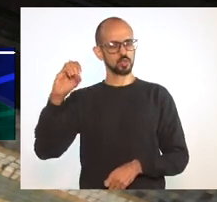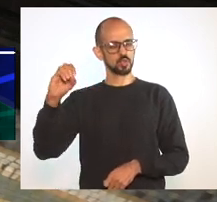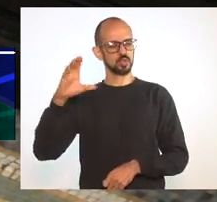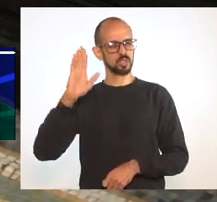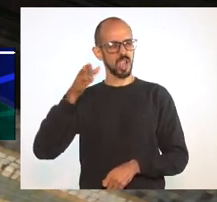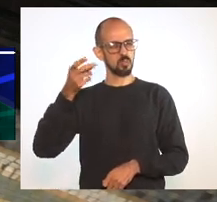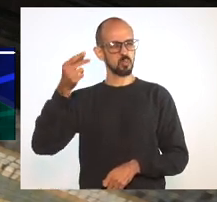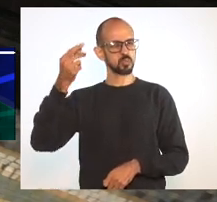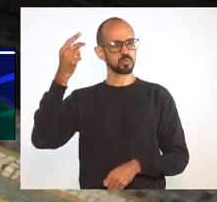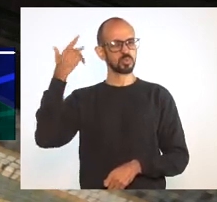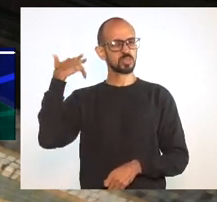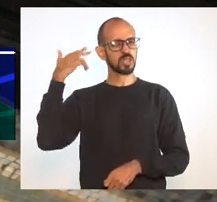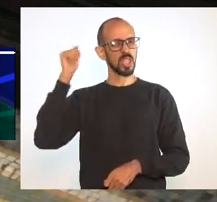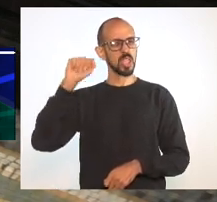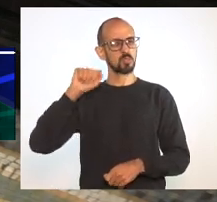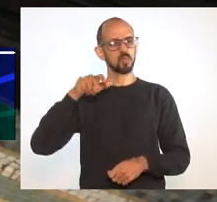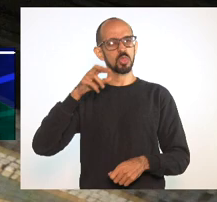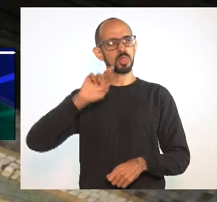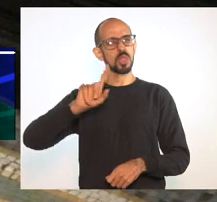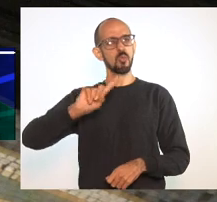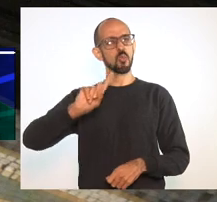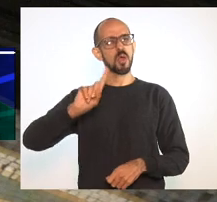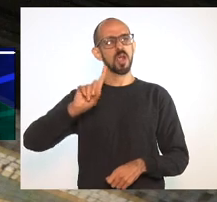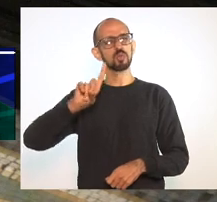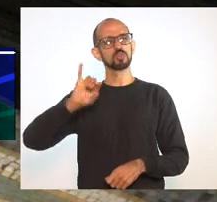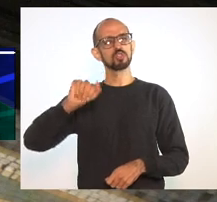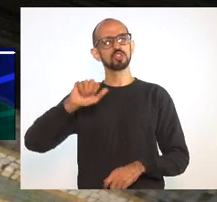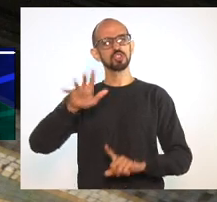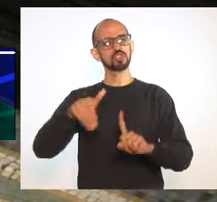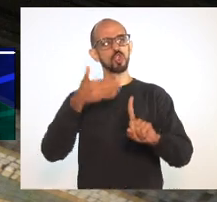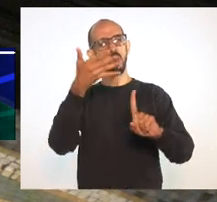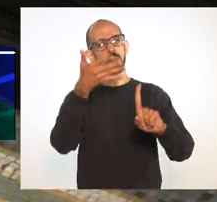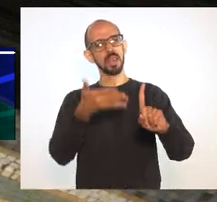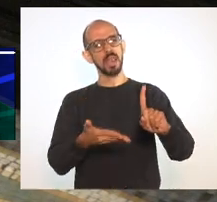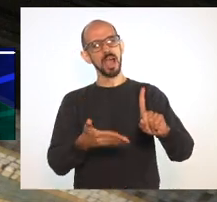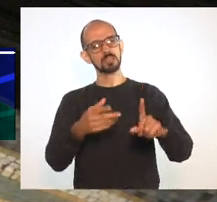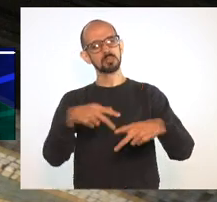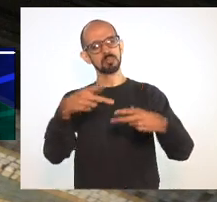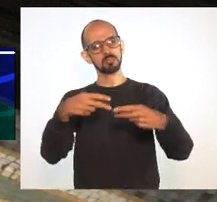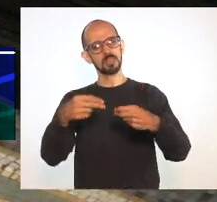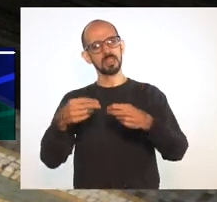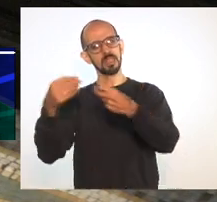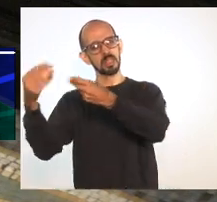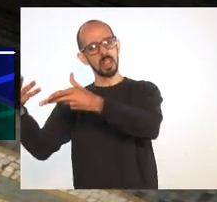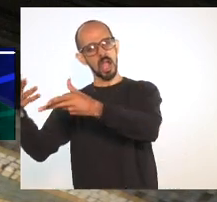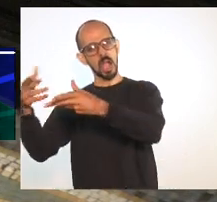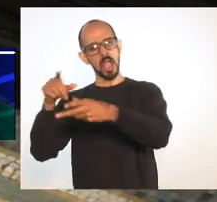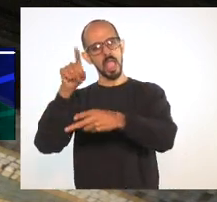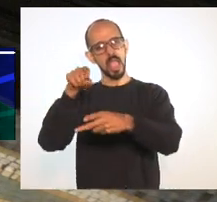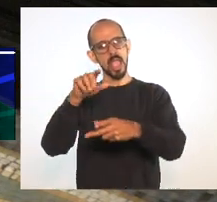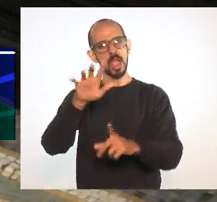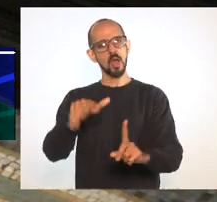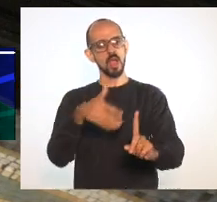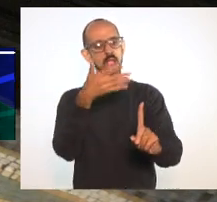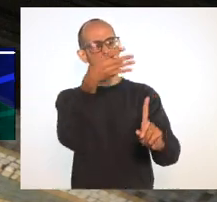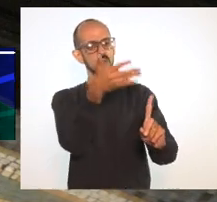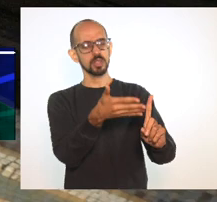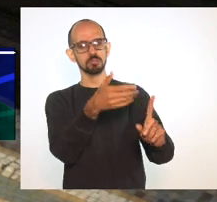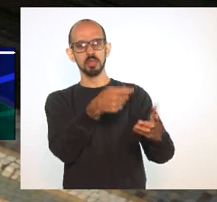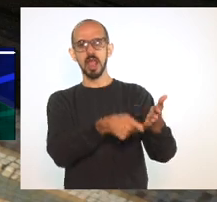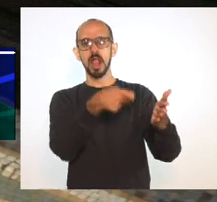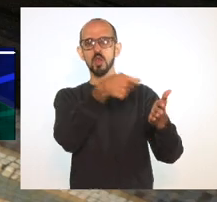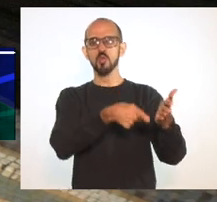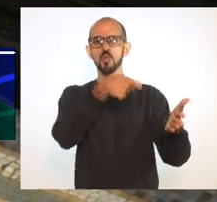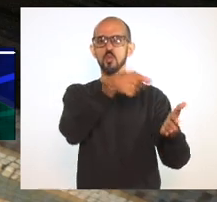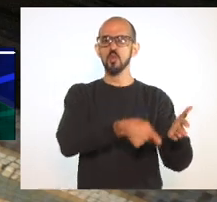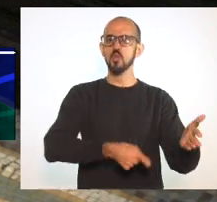dia de homenagens ou de entrega de presentes, para ser um dia de reconhecimento da luta das mulheres